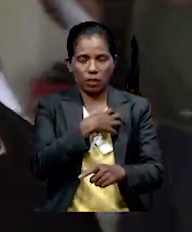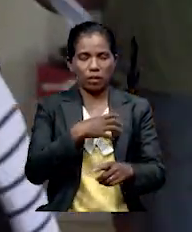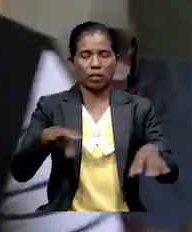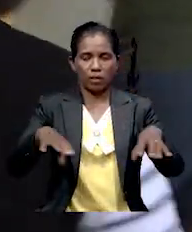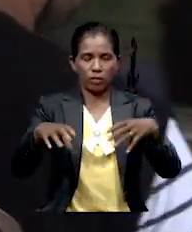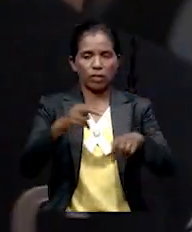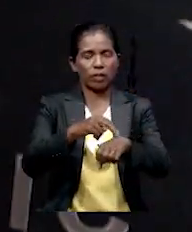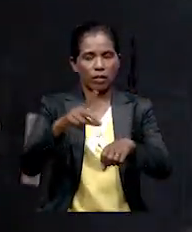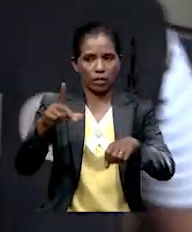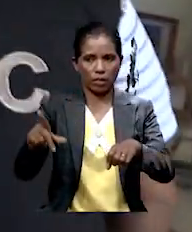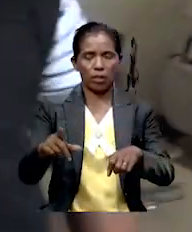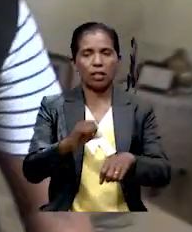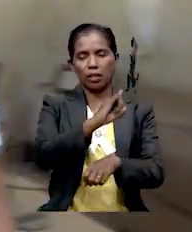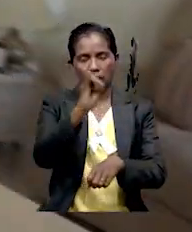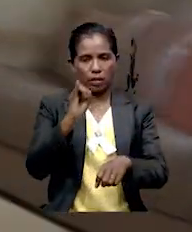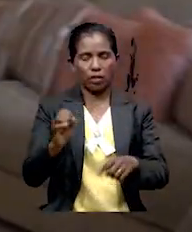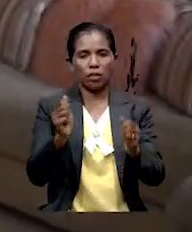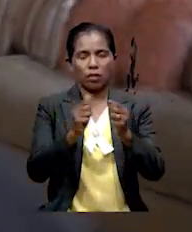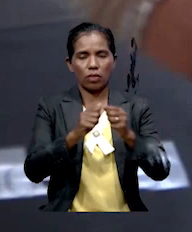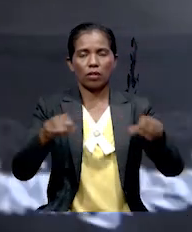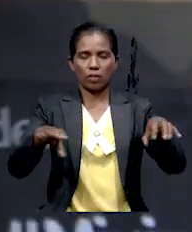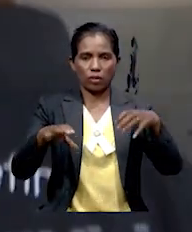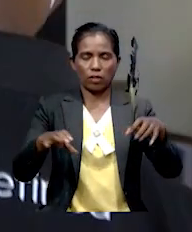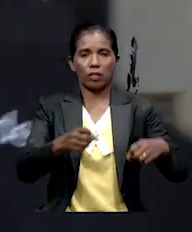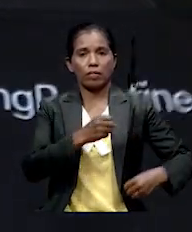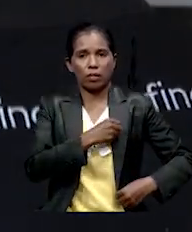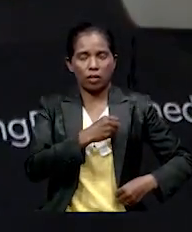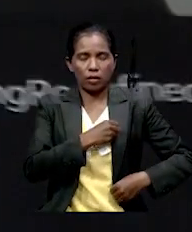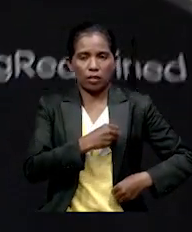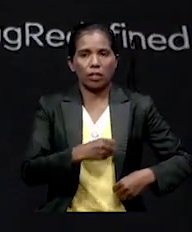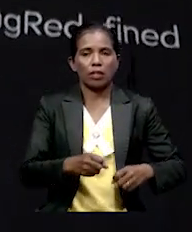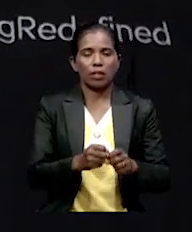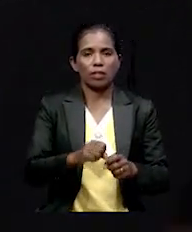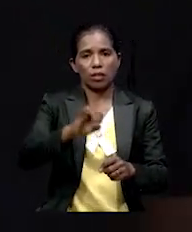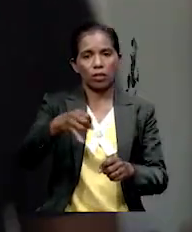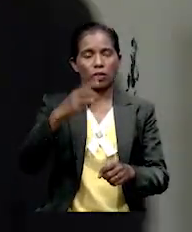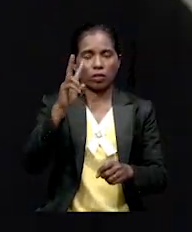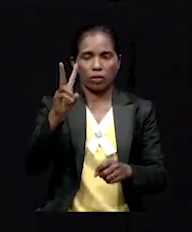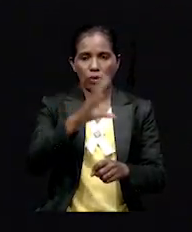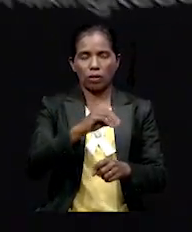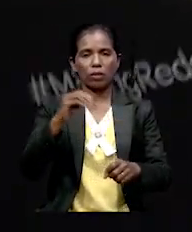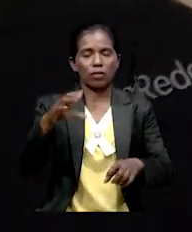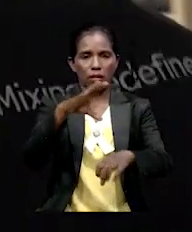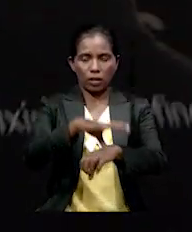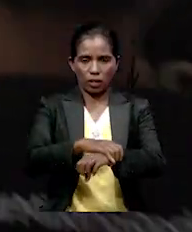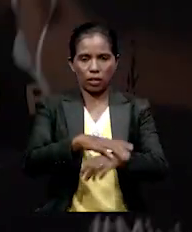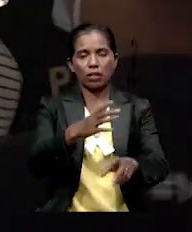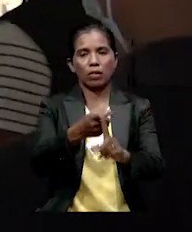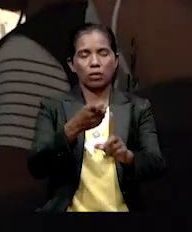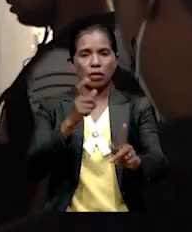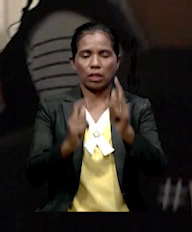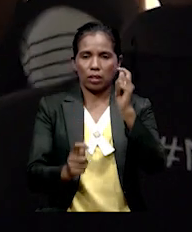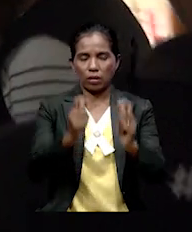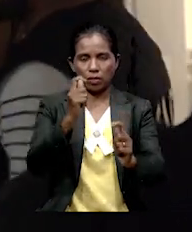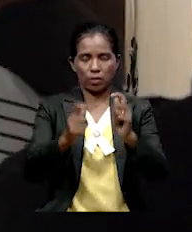Serviço Nacional de Inteligência. O Serviço Secreto Falentil Força Defesa Timor-Leste Rusia J2 executa mandado busca no detenção Rusia Tribunal